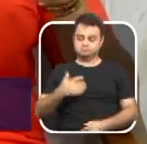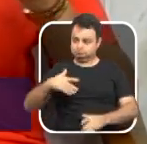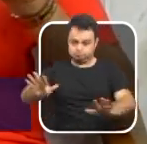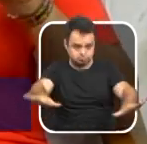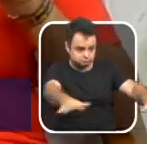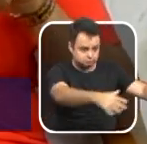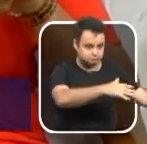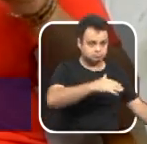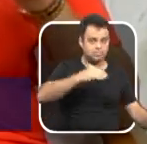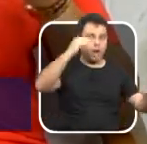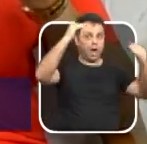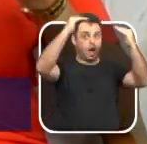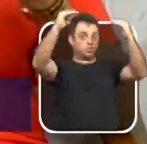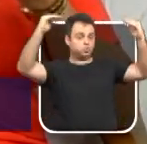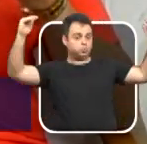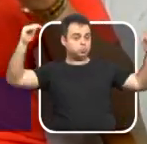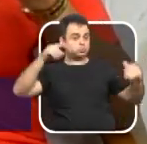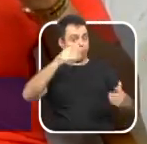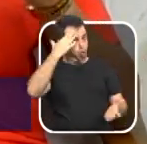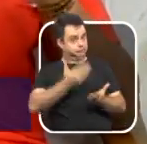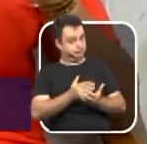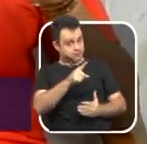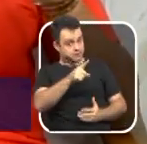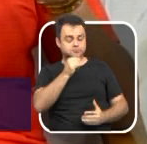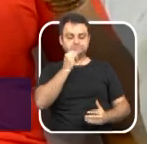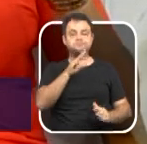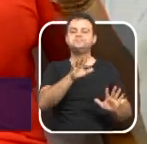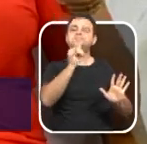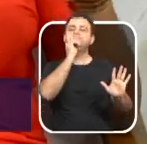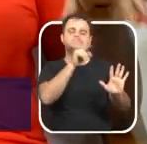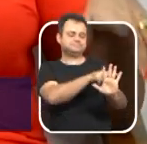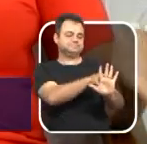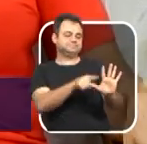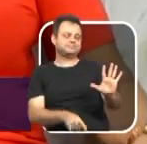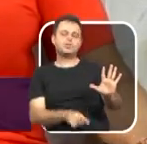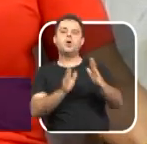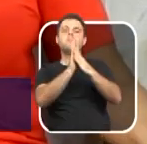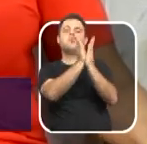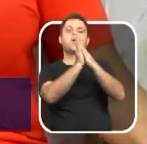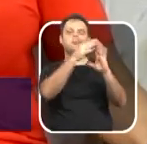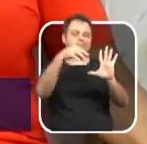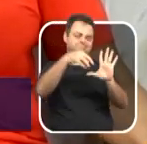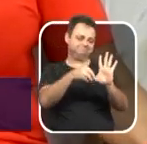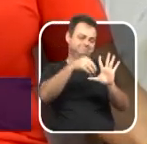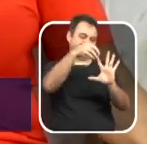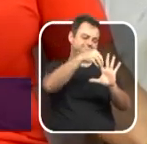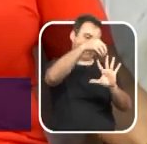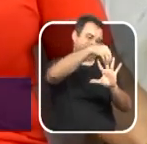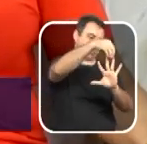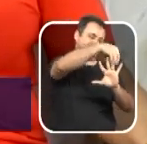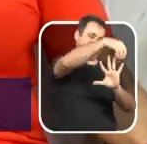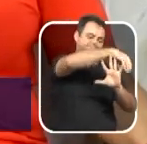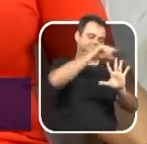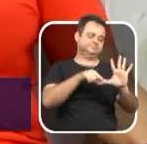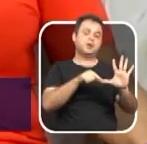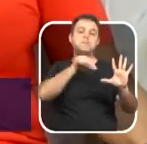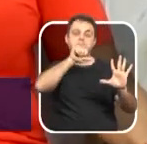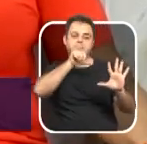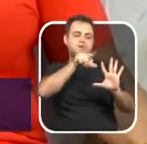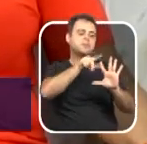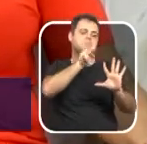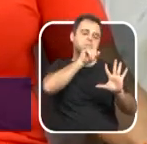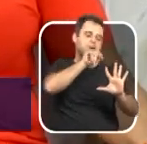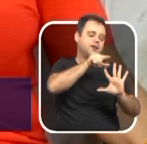quando essas pessoas não dão credibilidade para a criança, eu falo, vocês têm que pensar qual